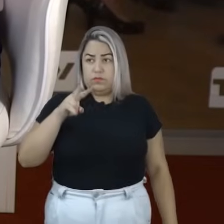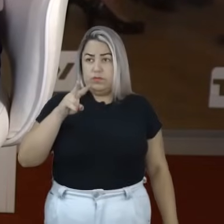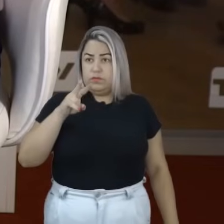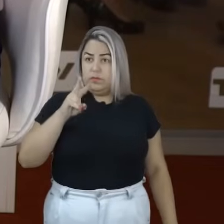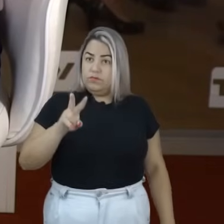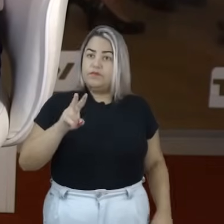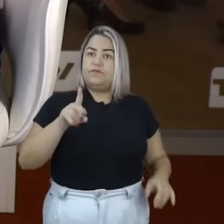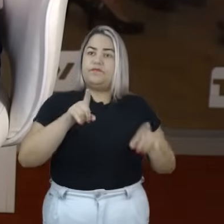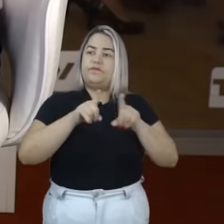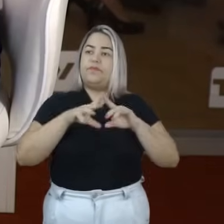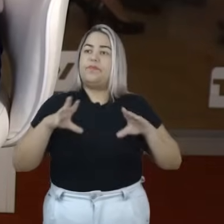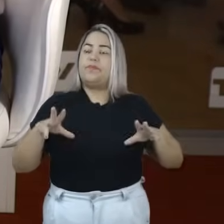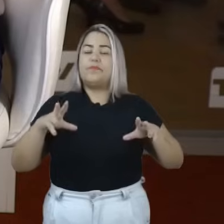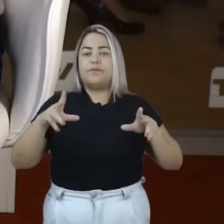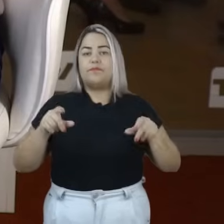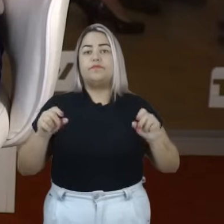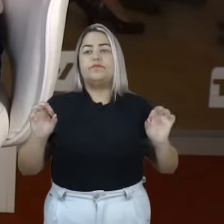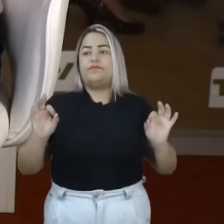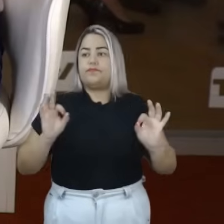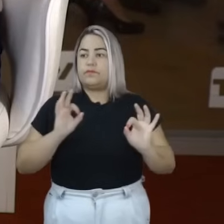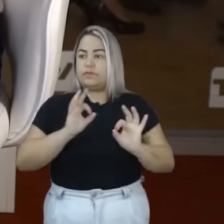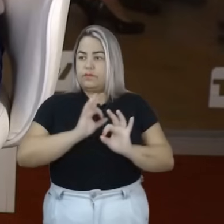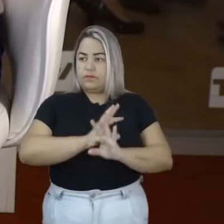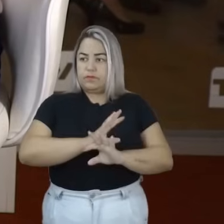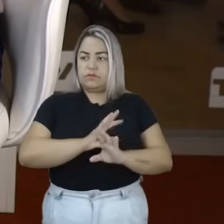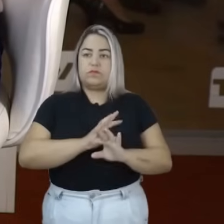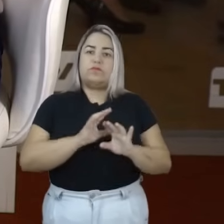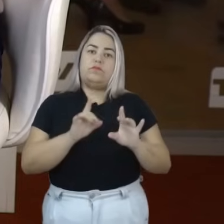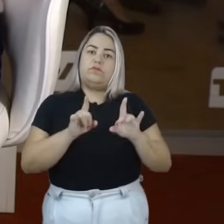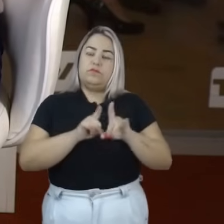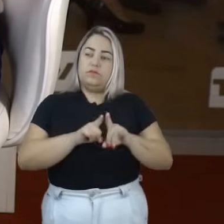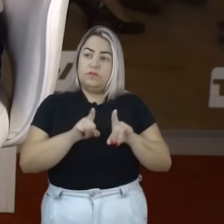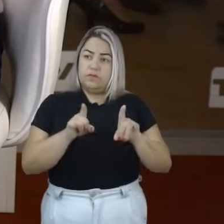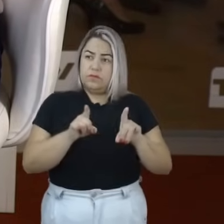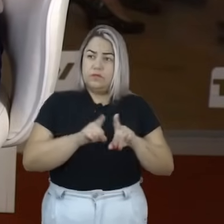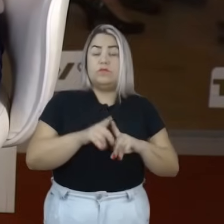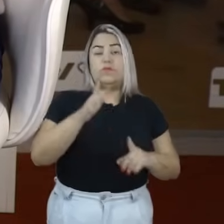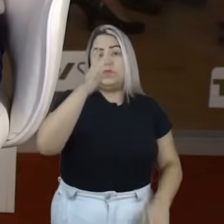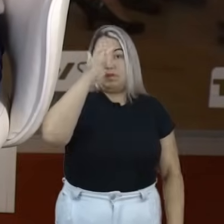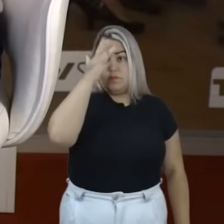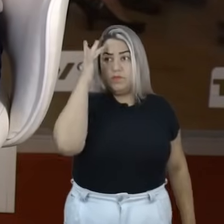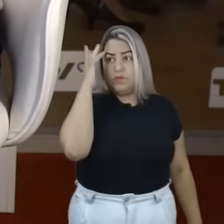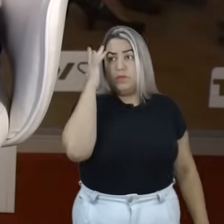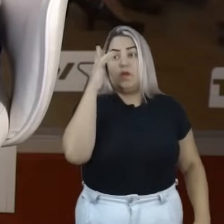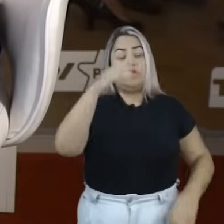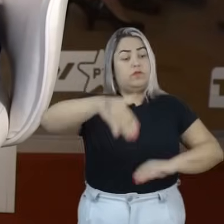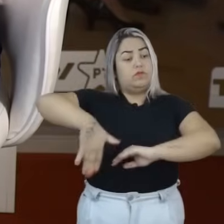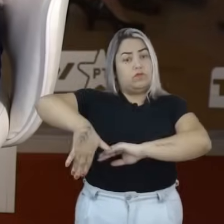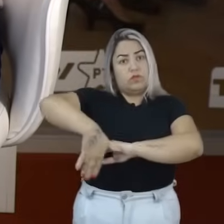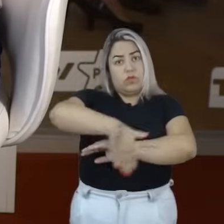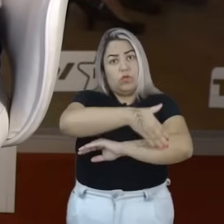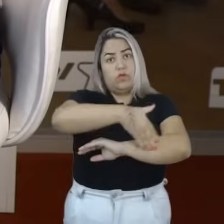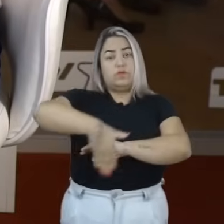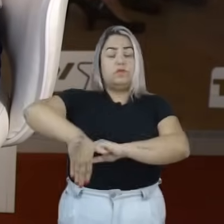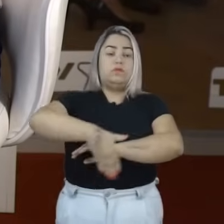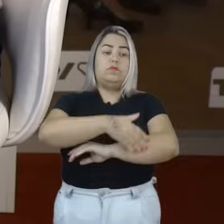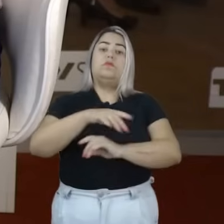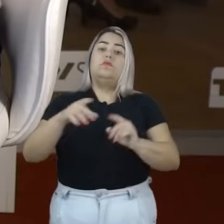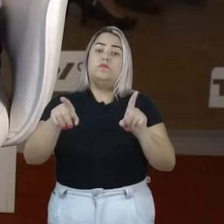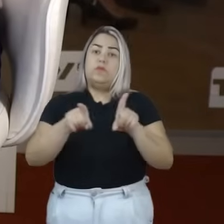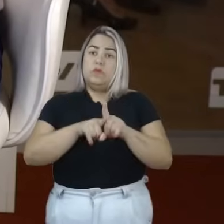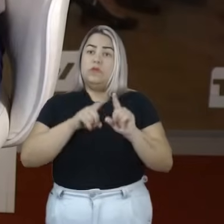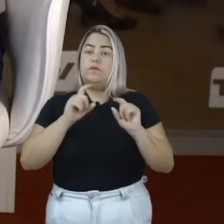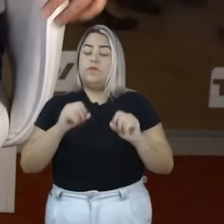isso terminou trazendo, inclusive, muita gente para as ruas, para a situação